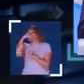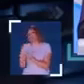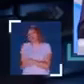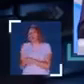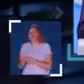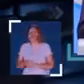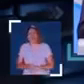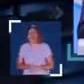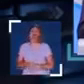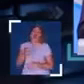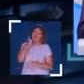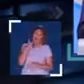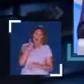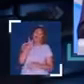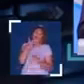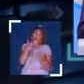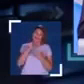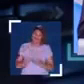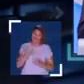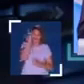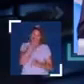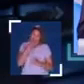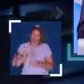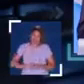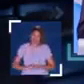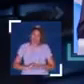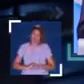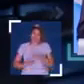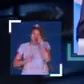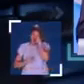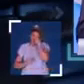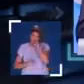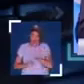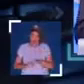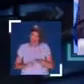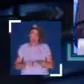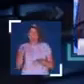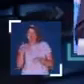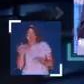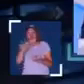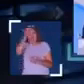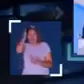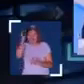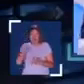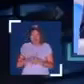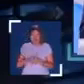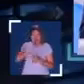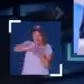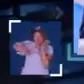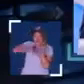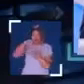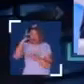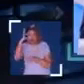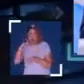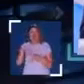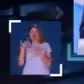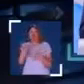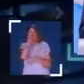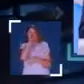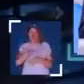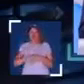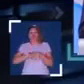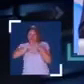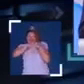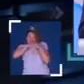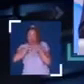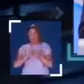É muito engraçado, Haddad. Você vem falar do Temer e do impeachment quando você foi pedir a bênção para o Renan